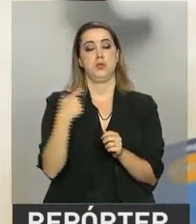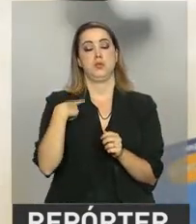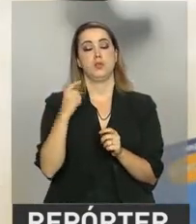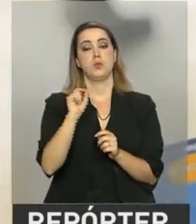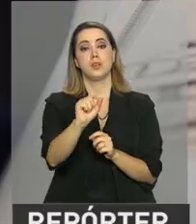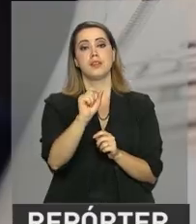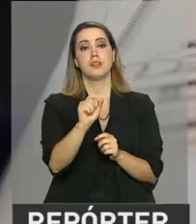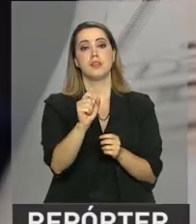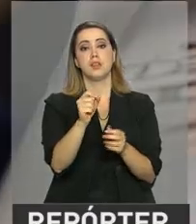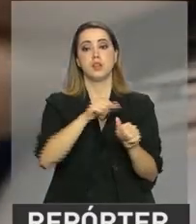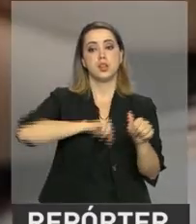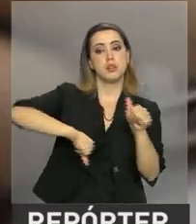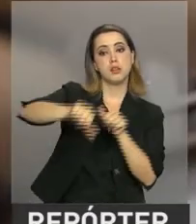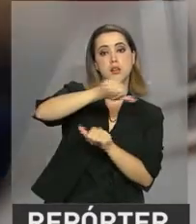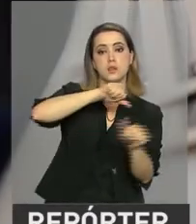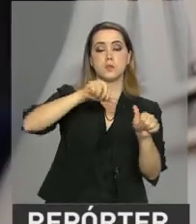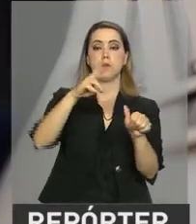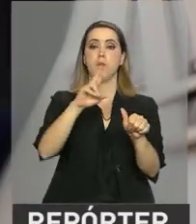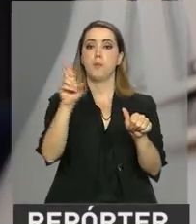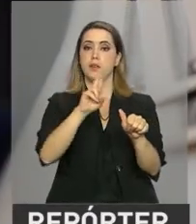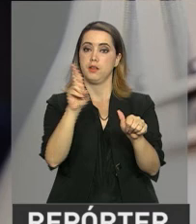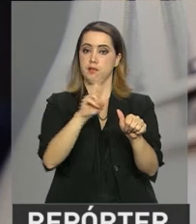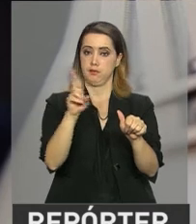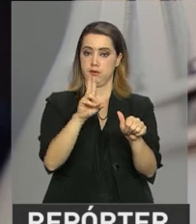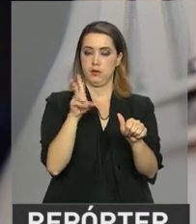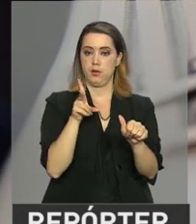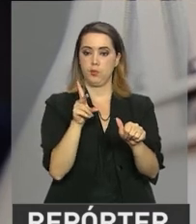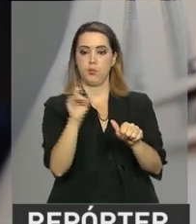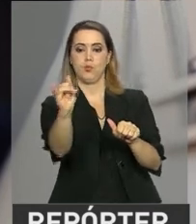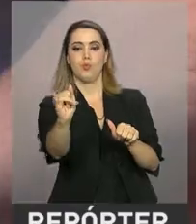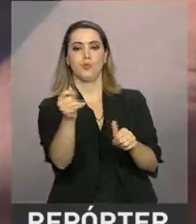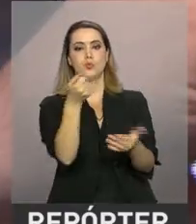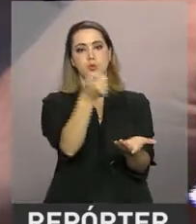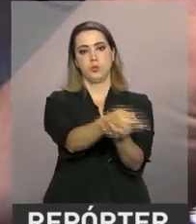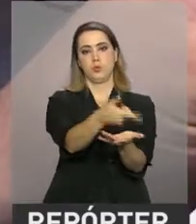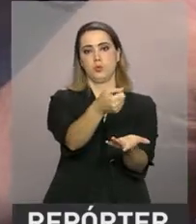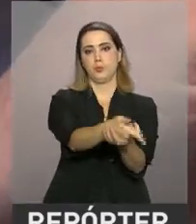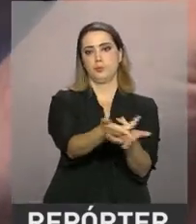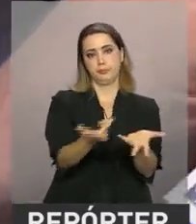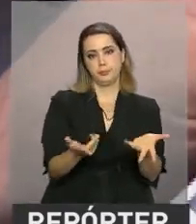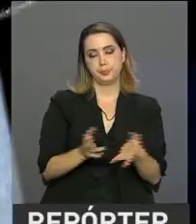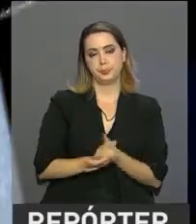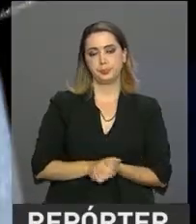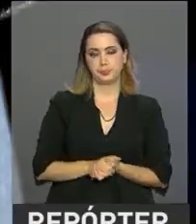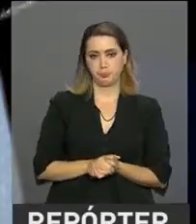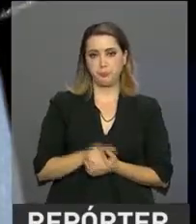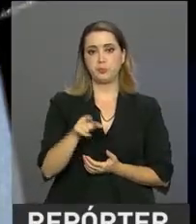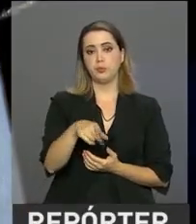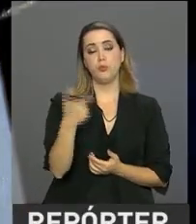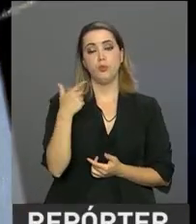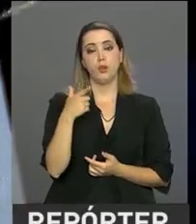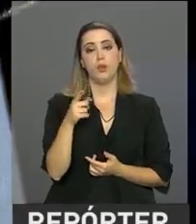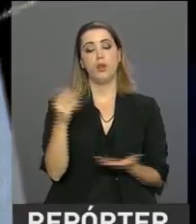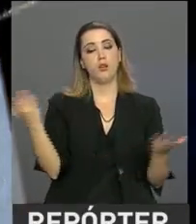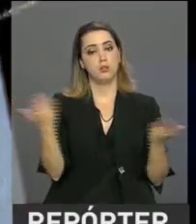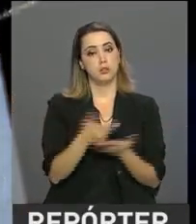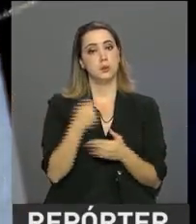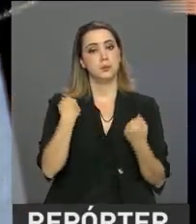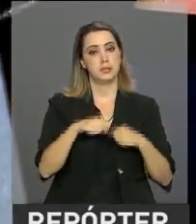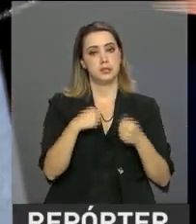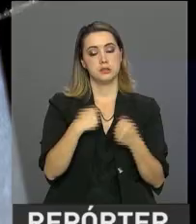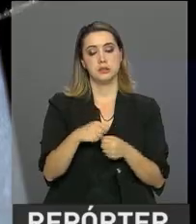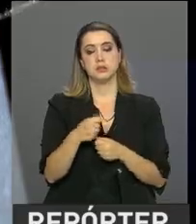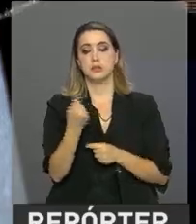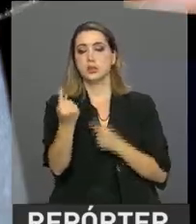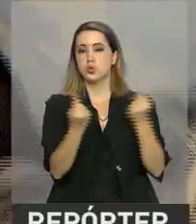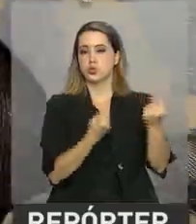cotação do dólar, ou seja, converter o valor da moeda estrangeira na data da compra. A adoção do novo sistema depende das